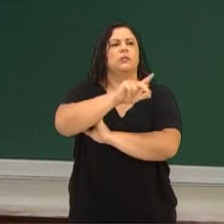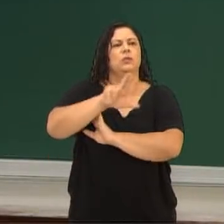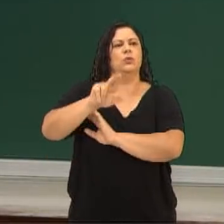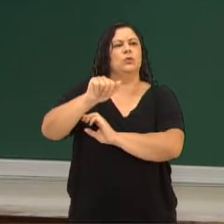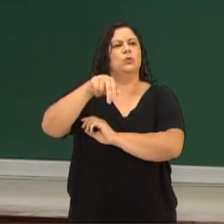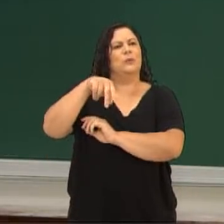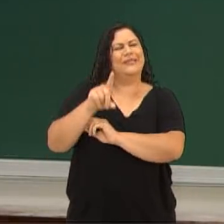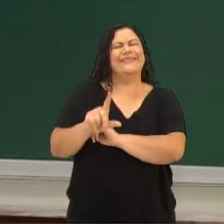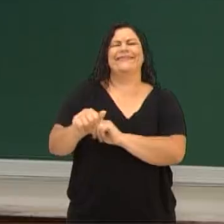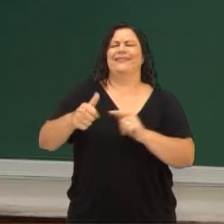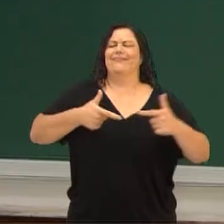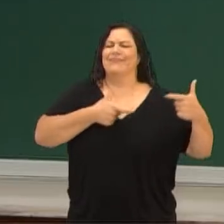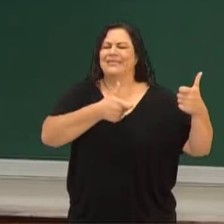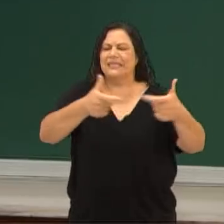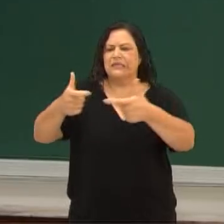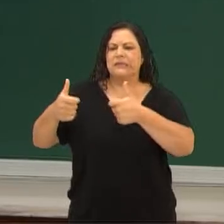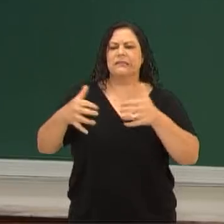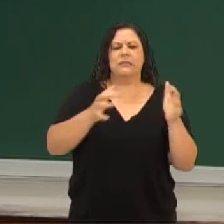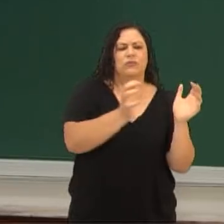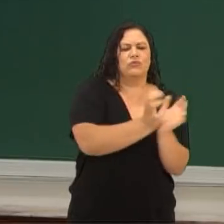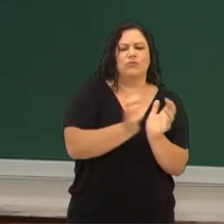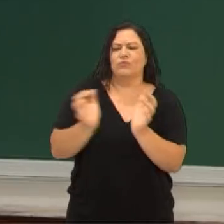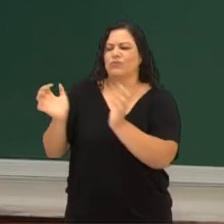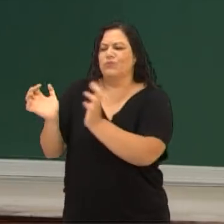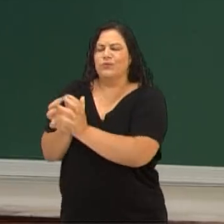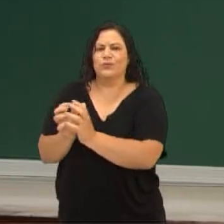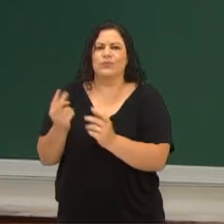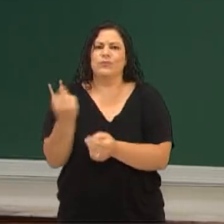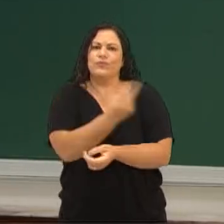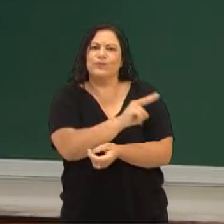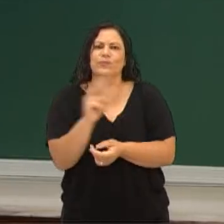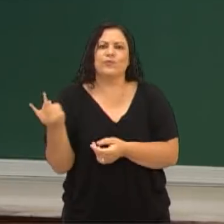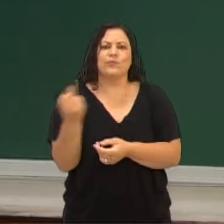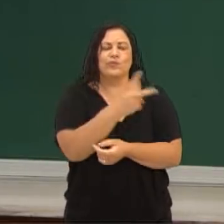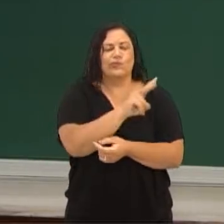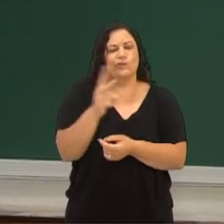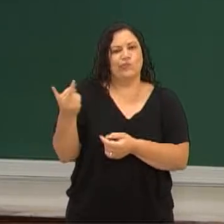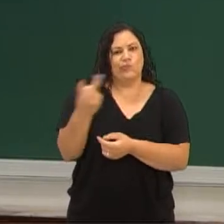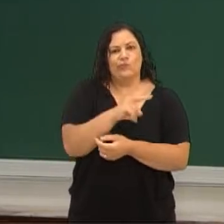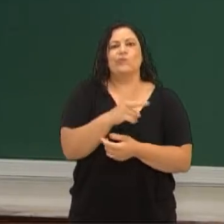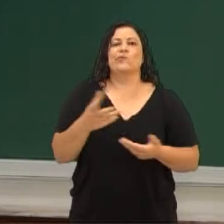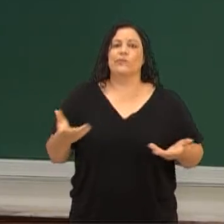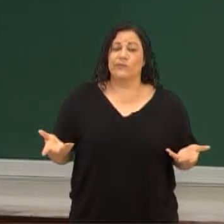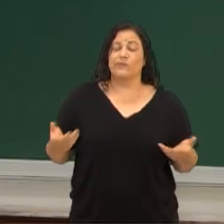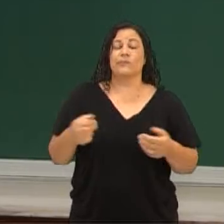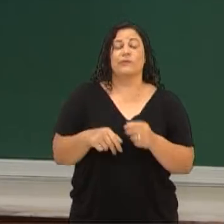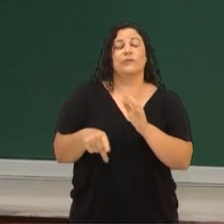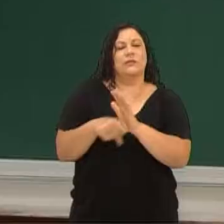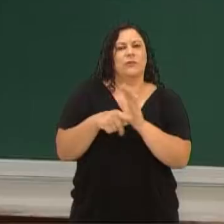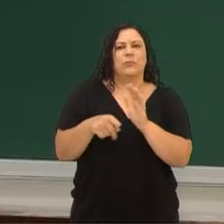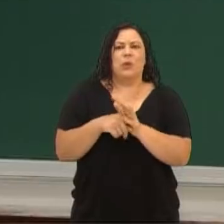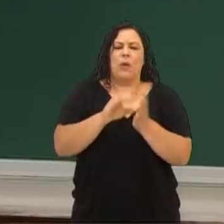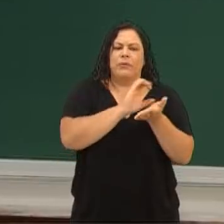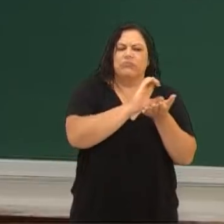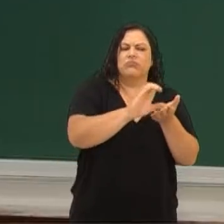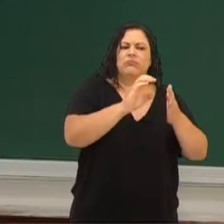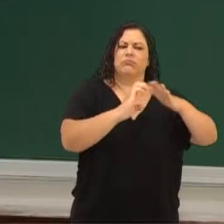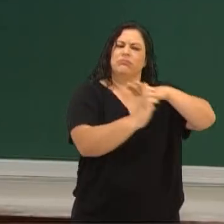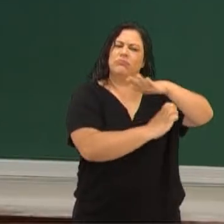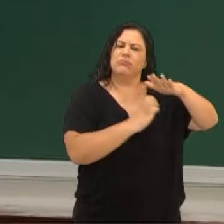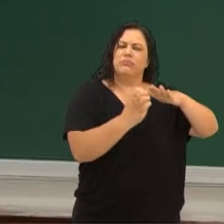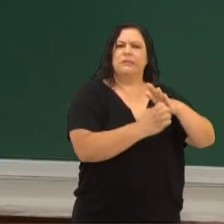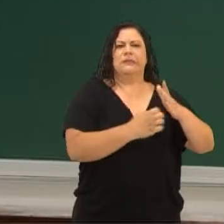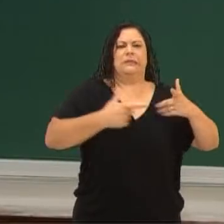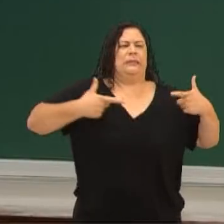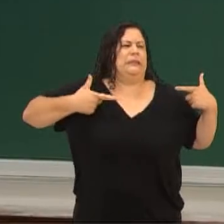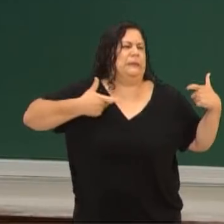uma guerra civil entre duas tribos, os Hutus e os Tutsi. E os Hutus, financiados por um empresário local, eles cometeram um